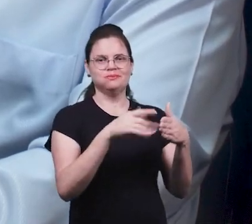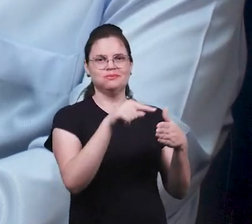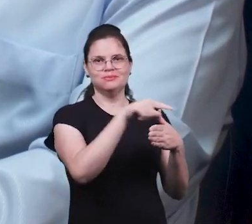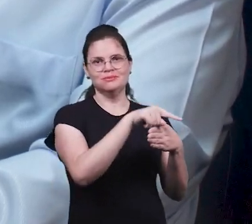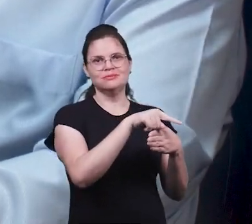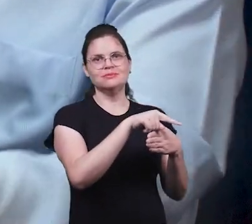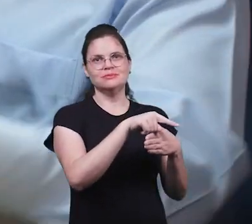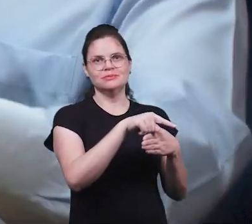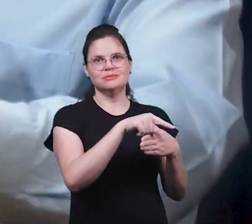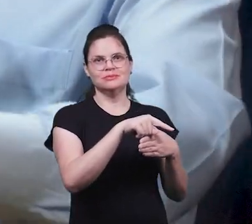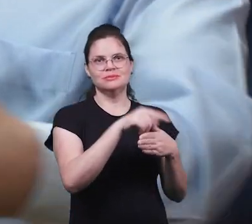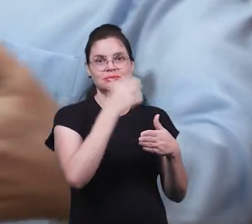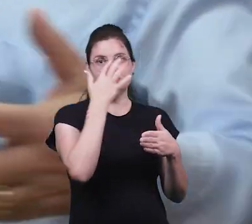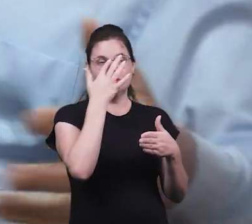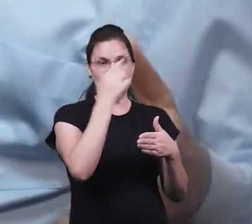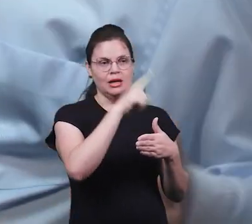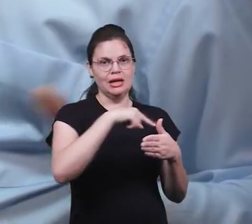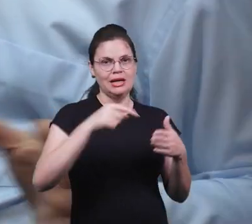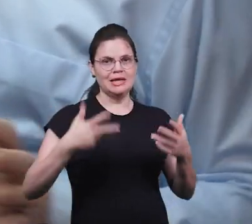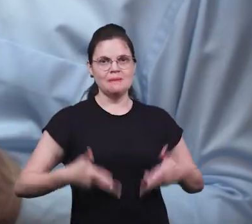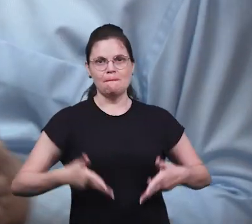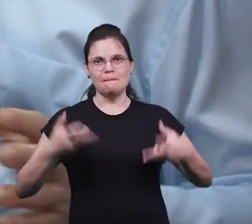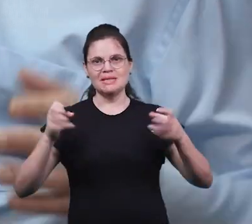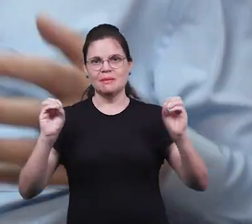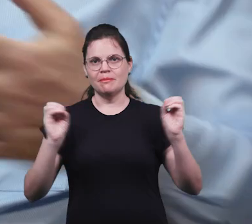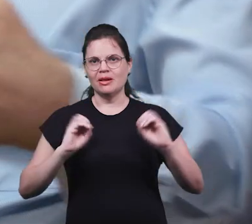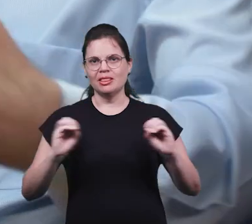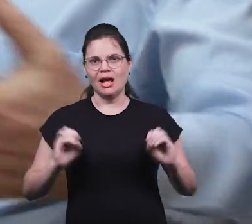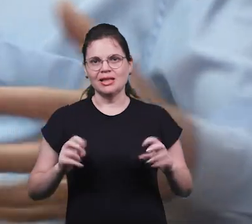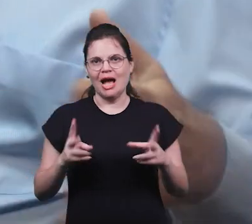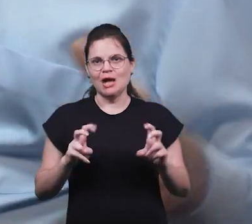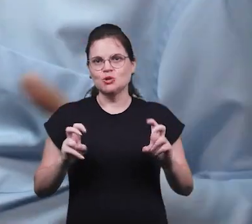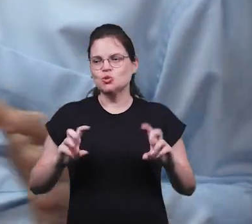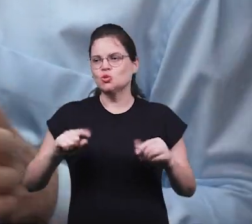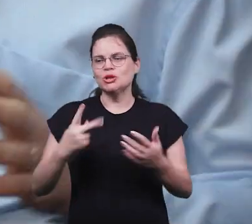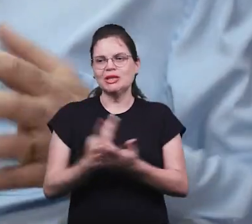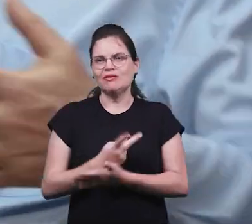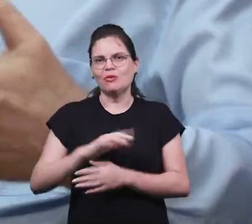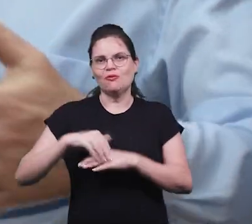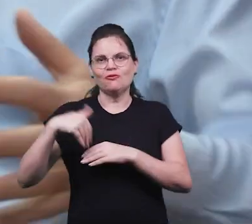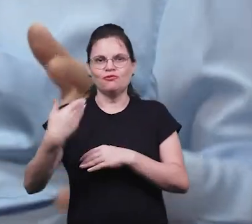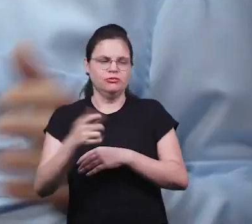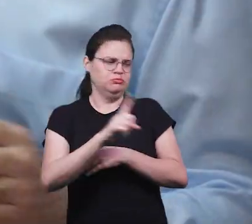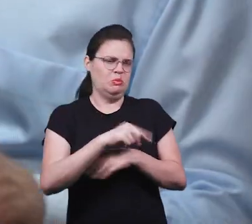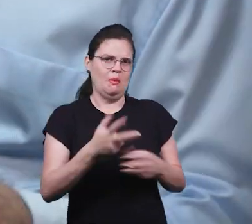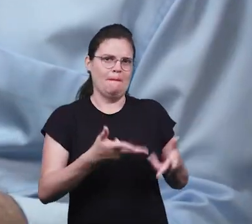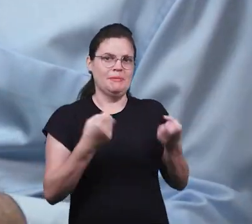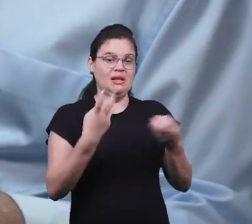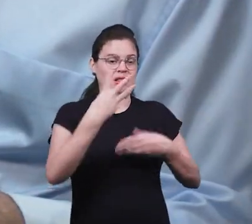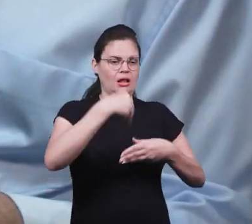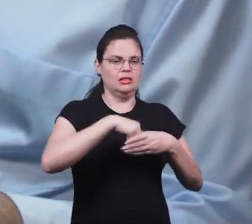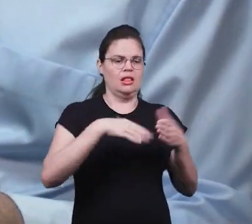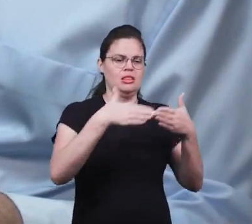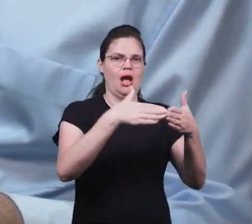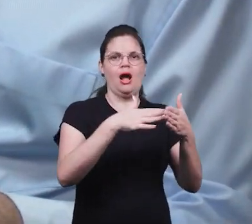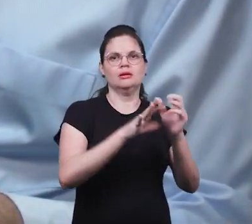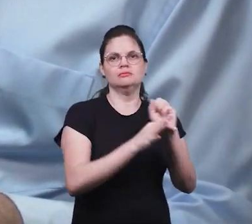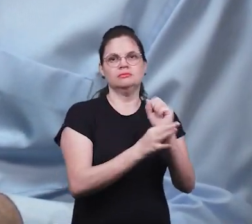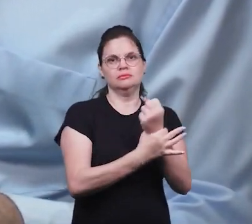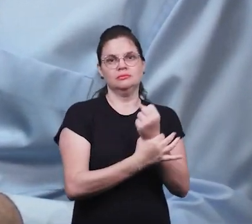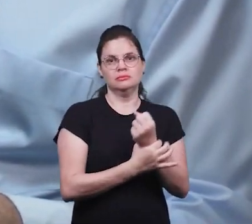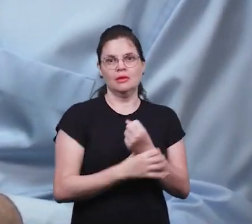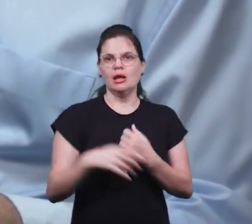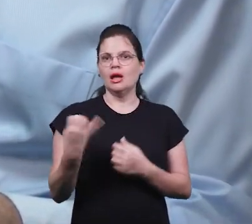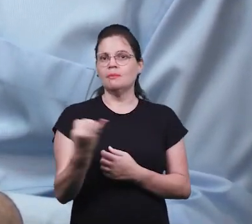arca. Glória a Deus. Ao invés de ficar discutindo essas curiosidades, essas coisas que... Entre na arca, porque